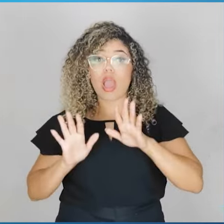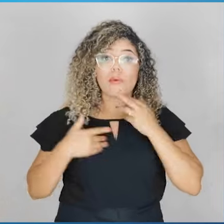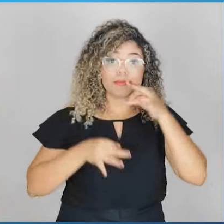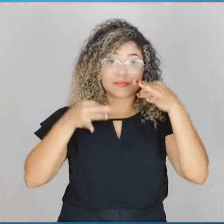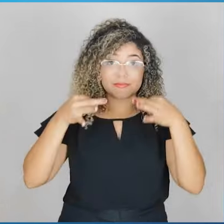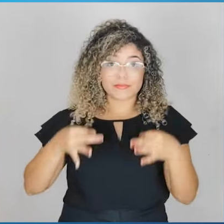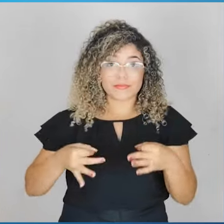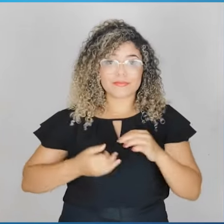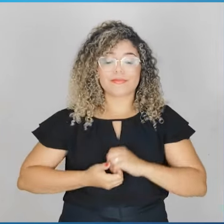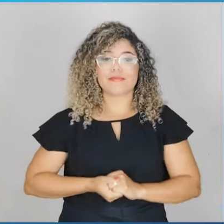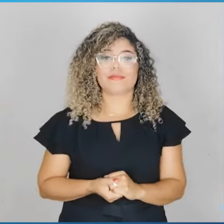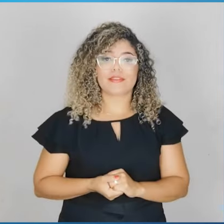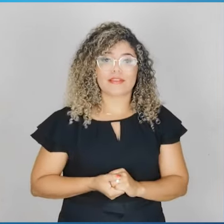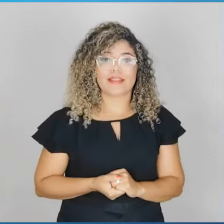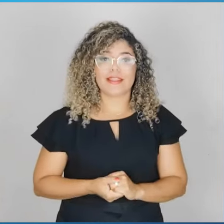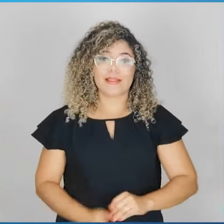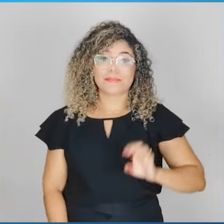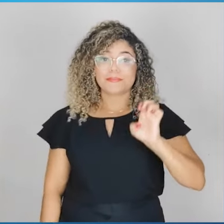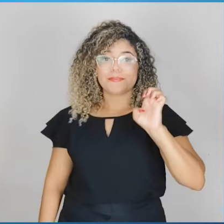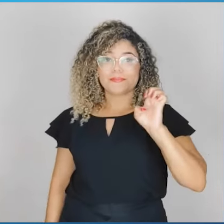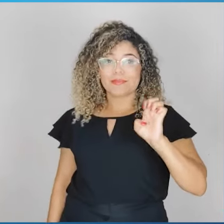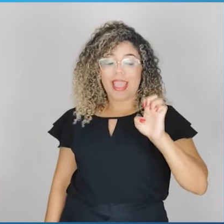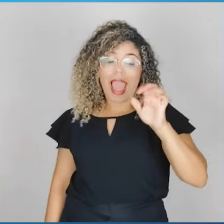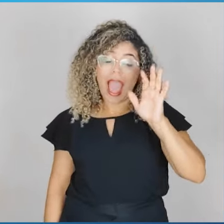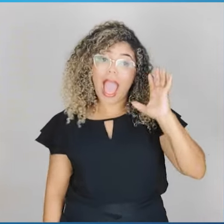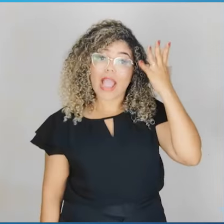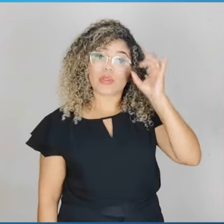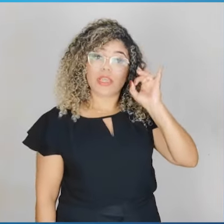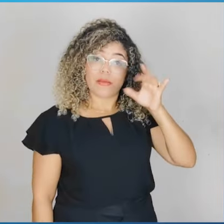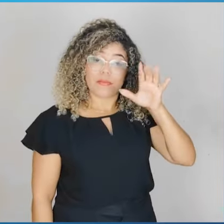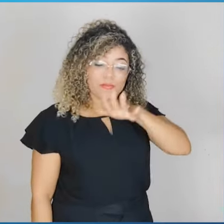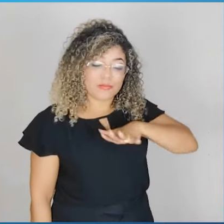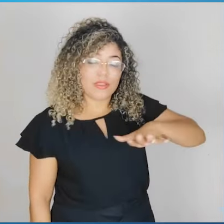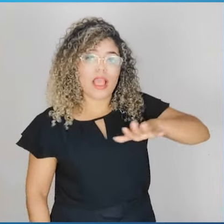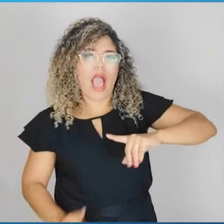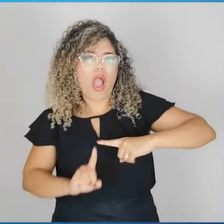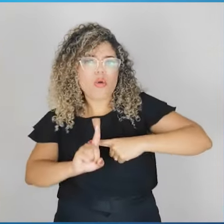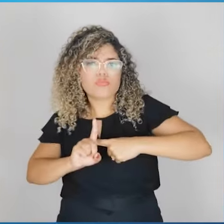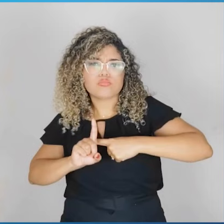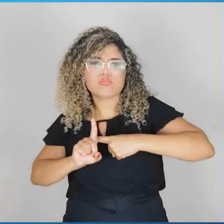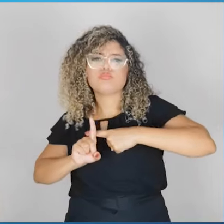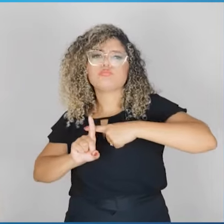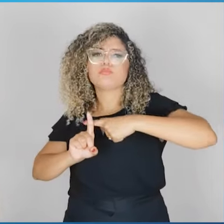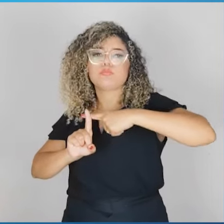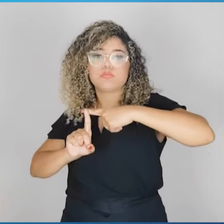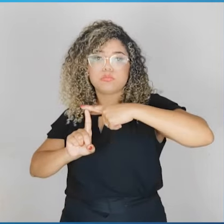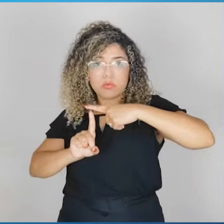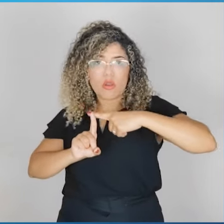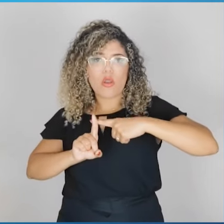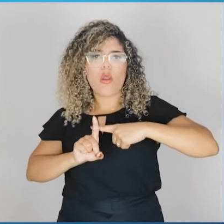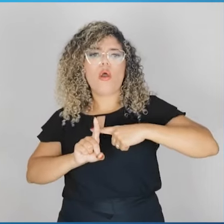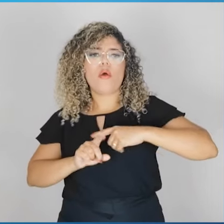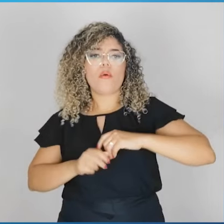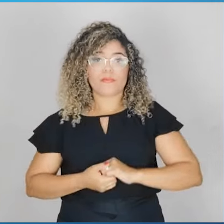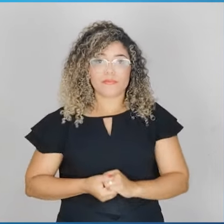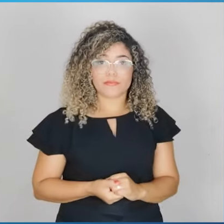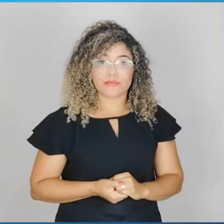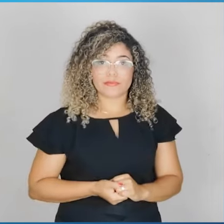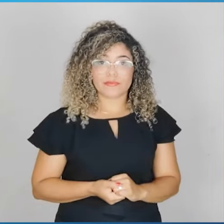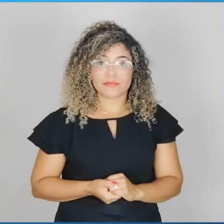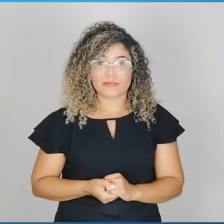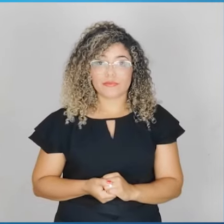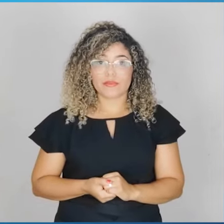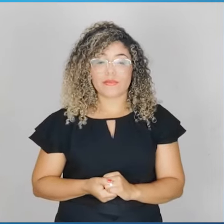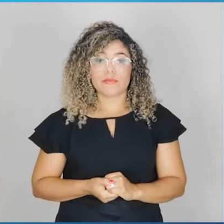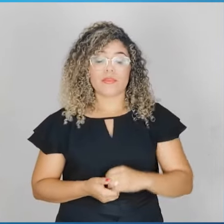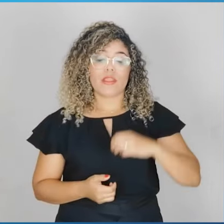correta? Letra E, ocorre somente em locais de alta pressão e com temperaturas elevadas. O